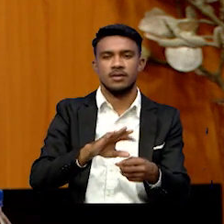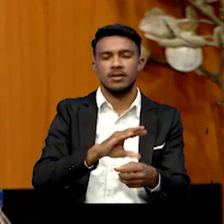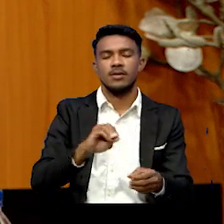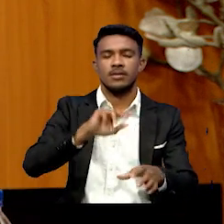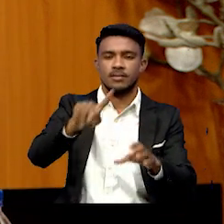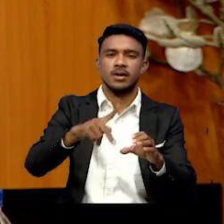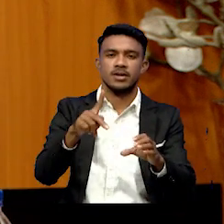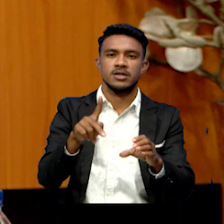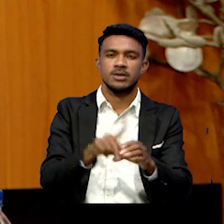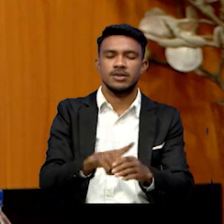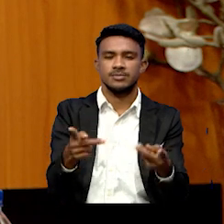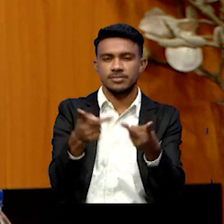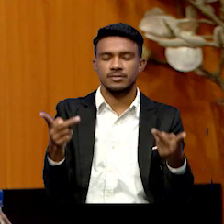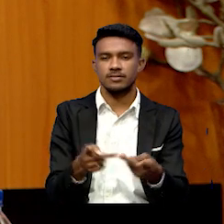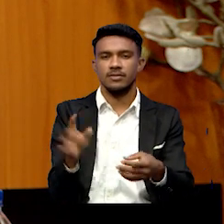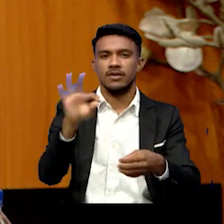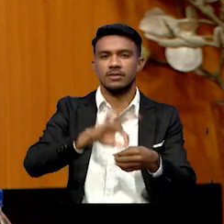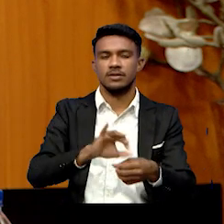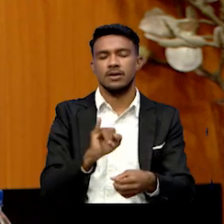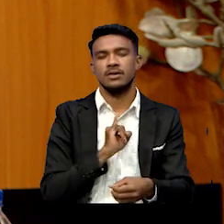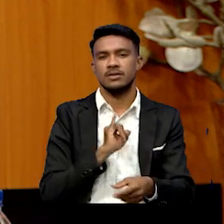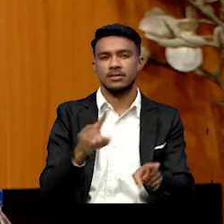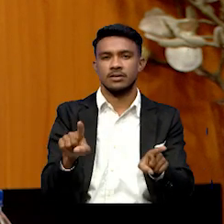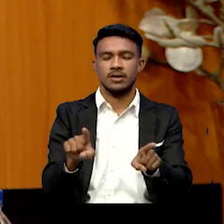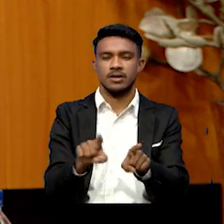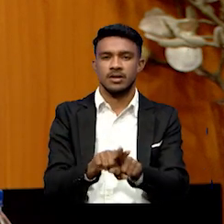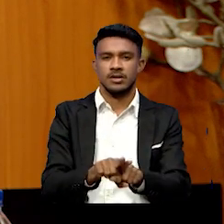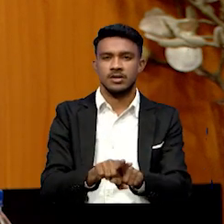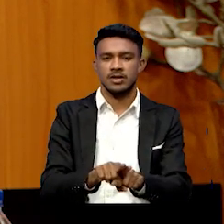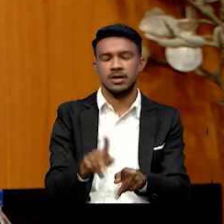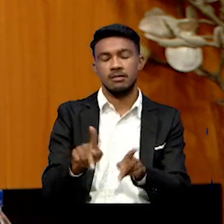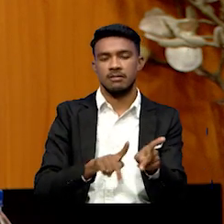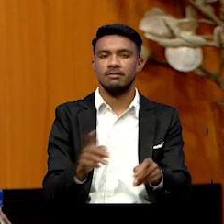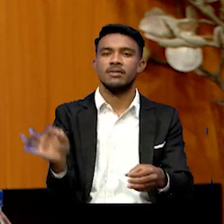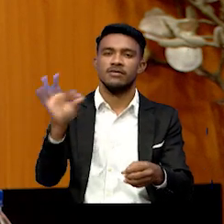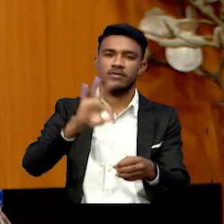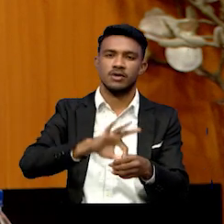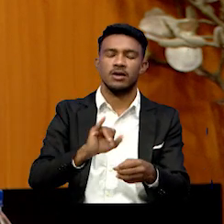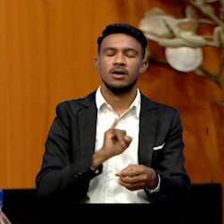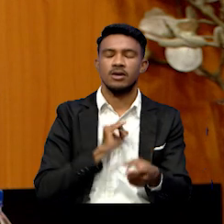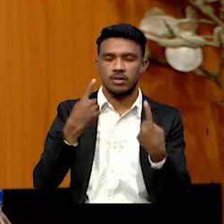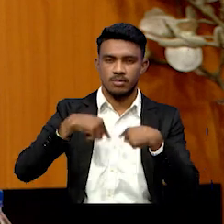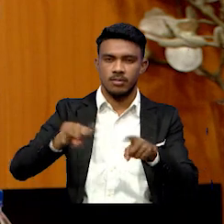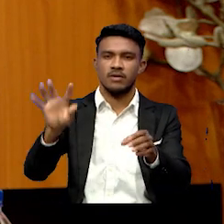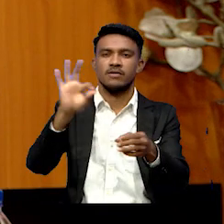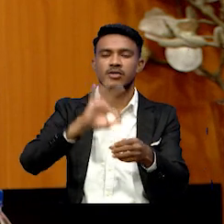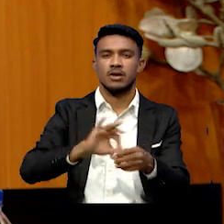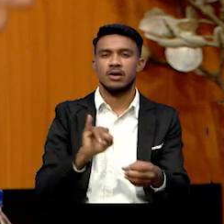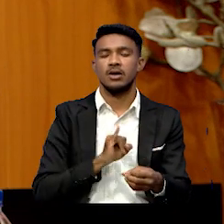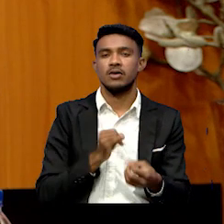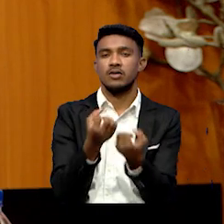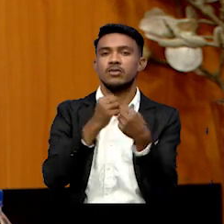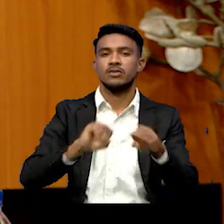participa e votação será. How hanesan votante, how ba vota, how gasta, how nia osa, how nia